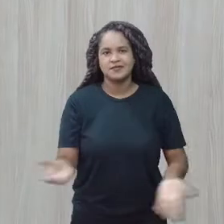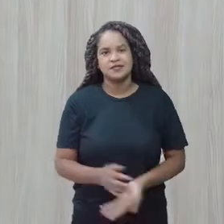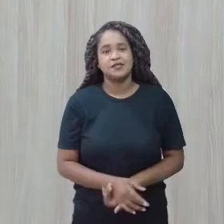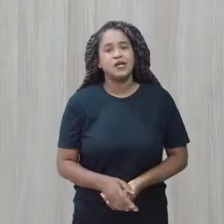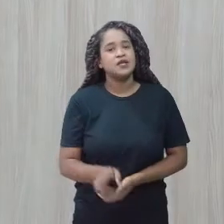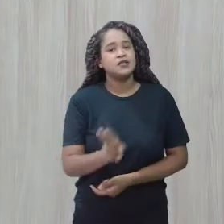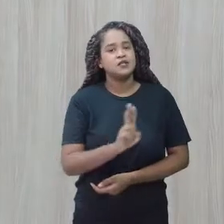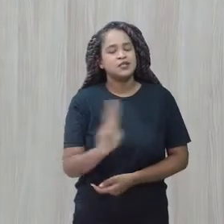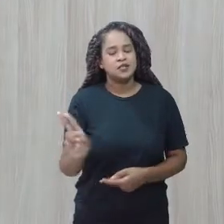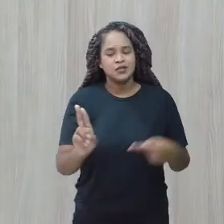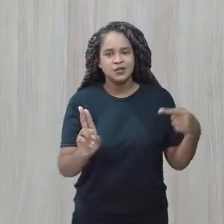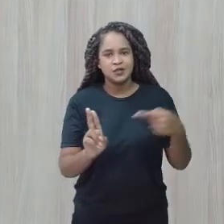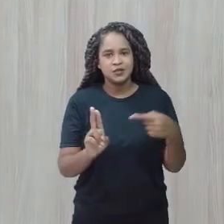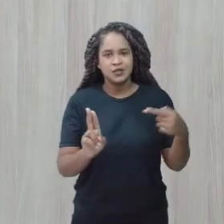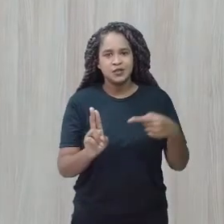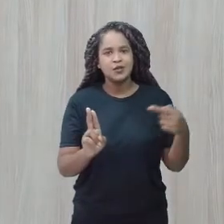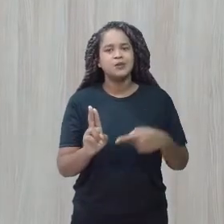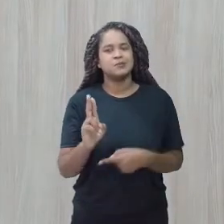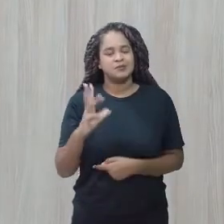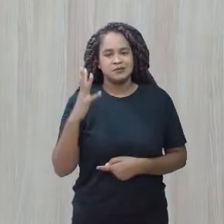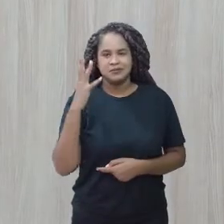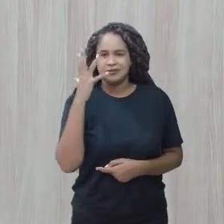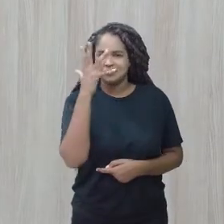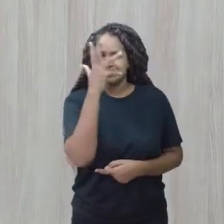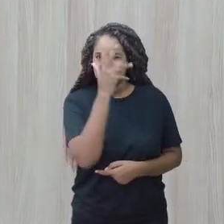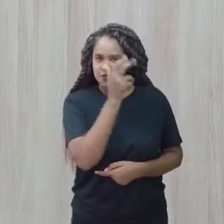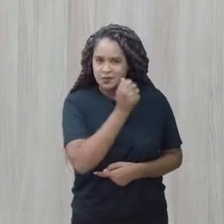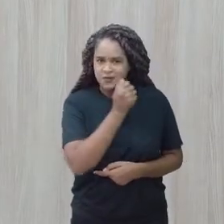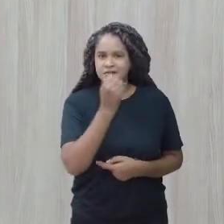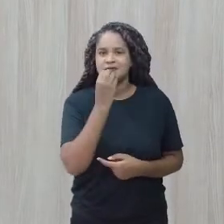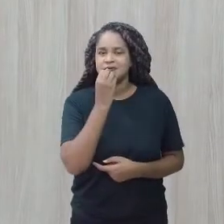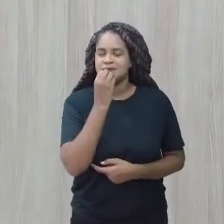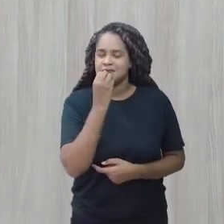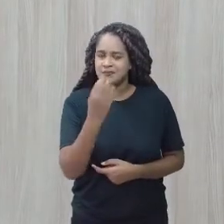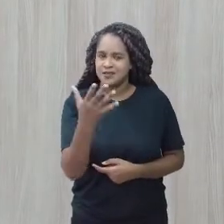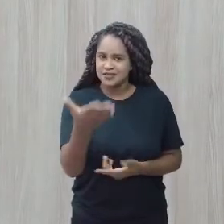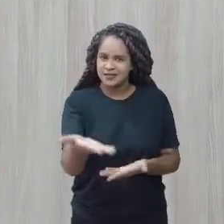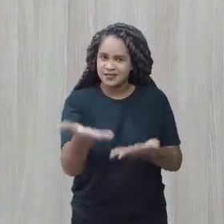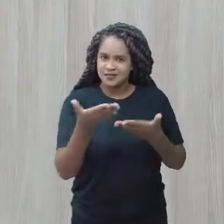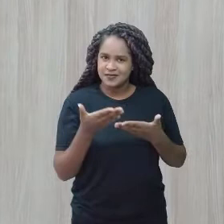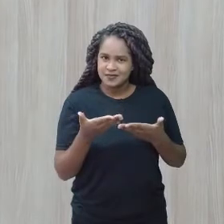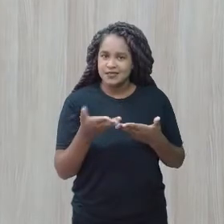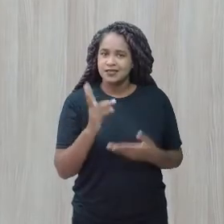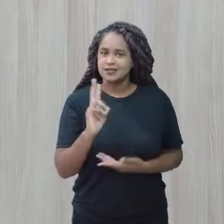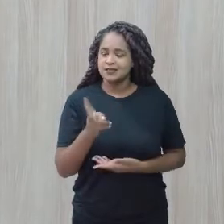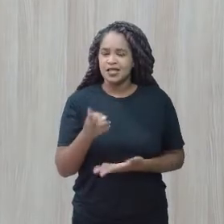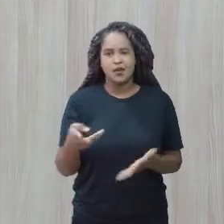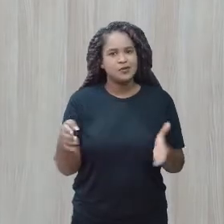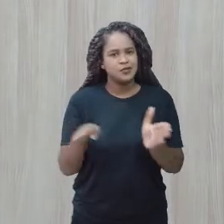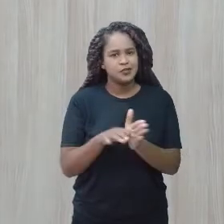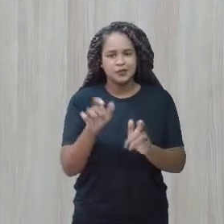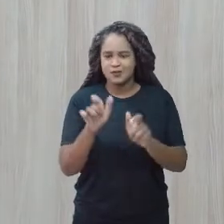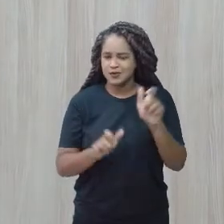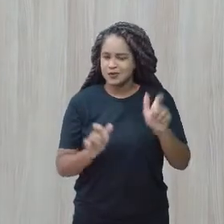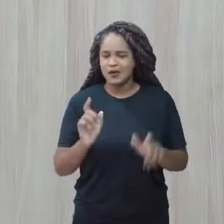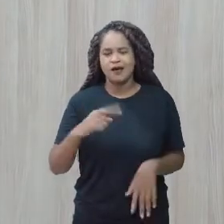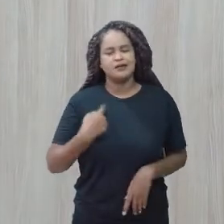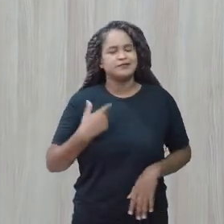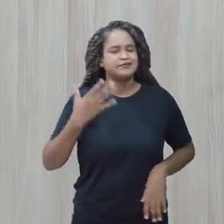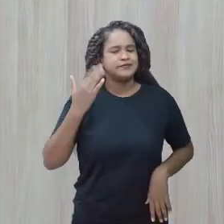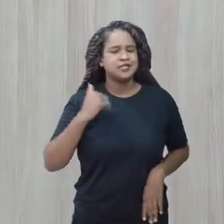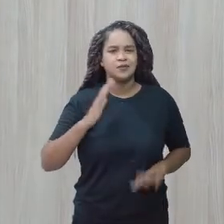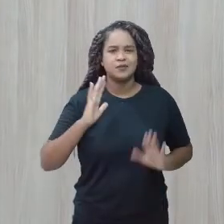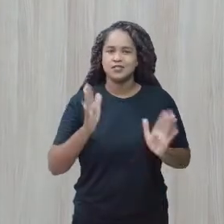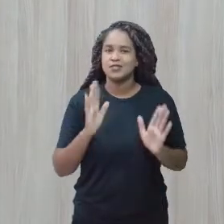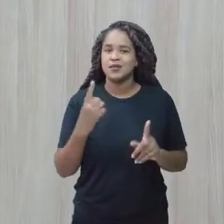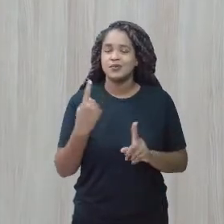seu nome é, inclusive, muito bonito. E seja bem-vindo, né? A gente, sempre que chega alguém assim, a gente já sabe. Porque a gente já